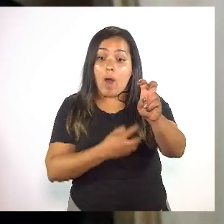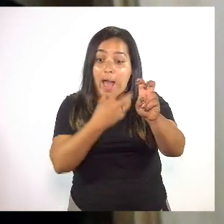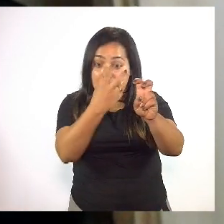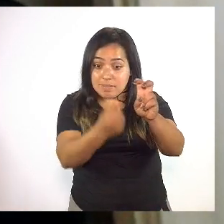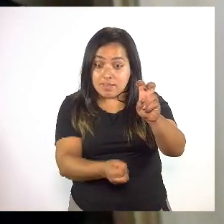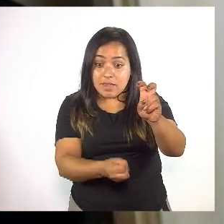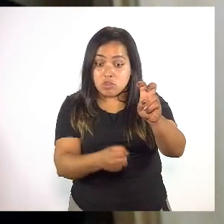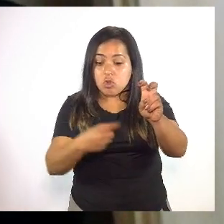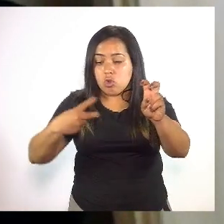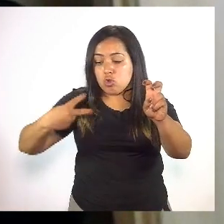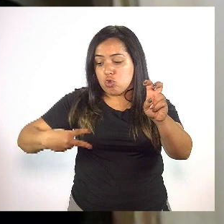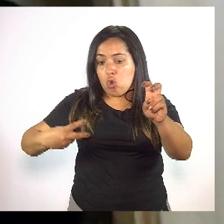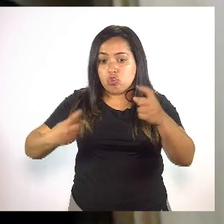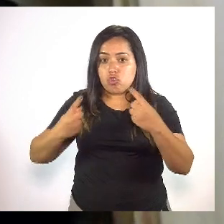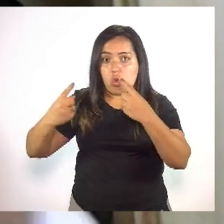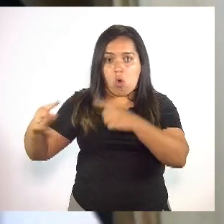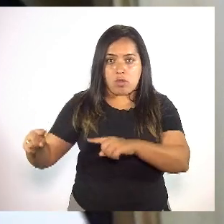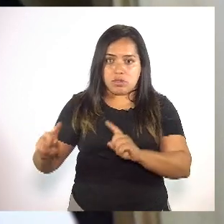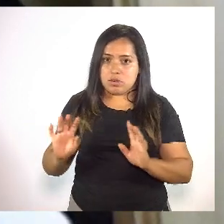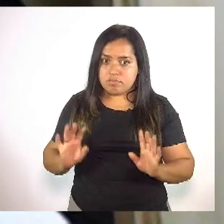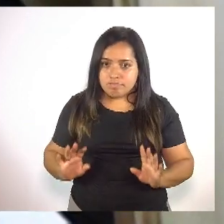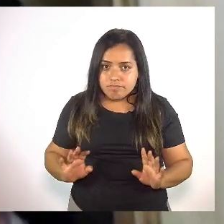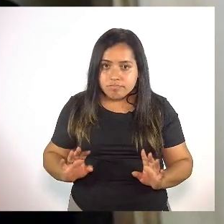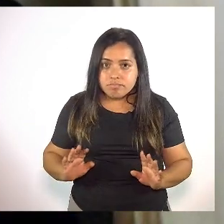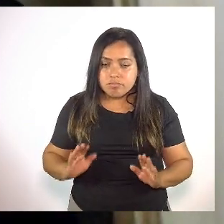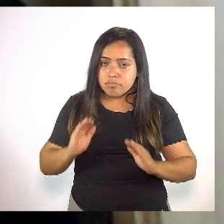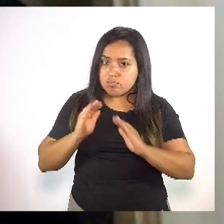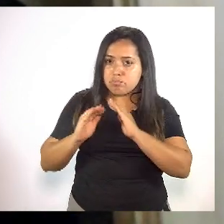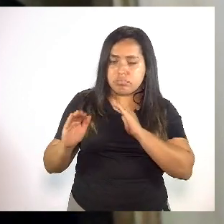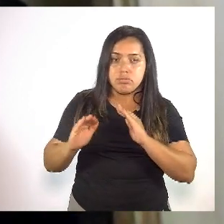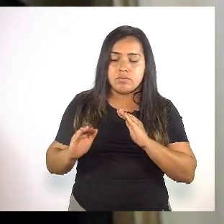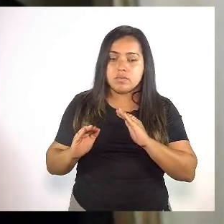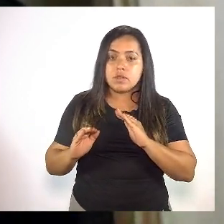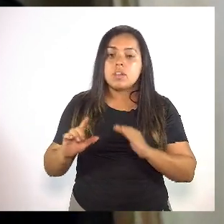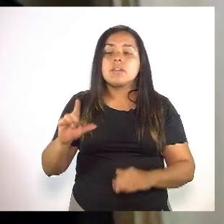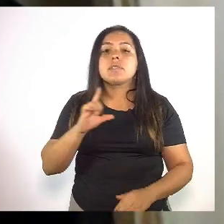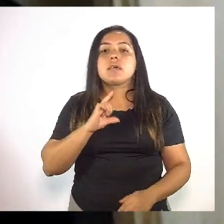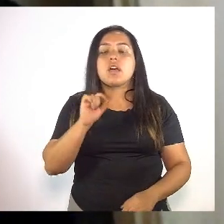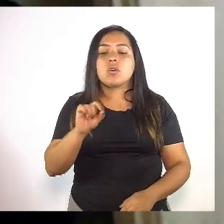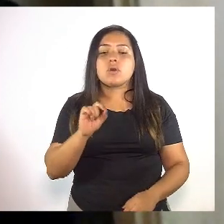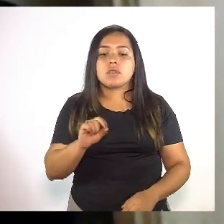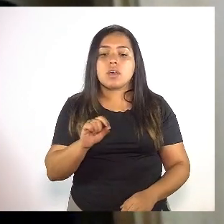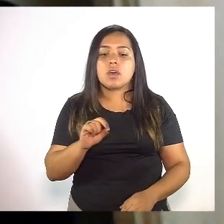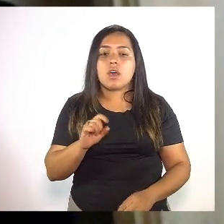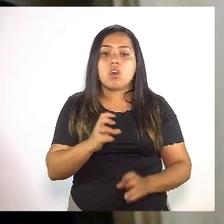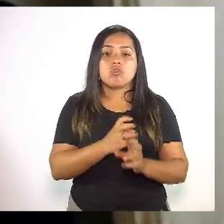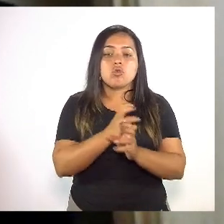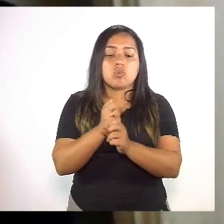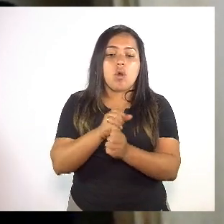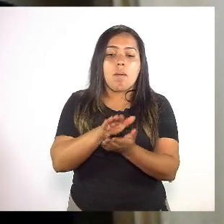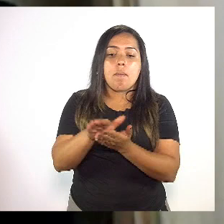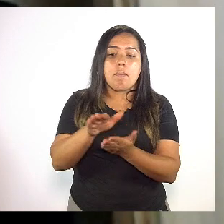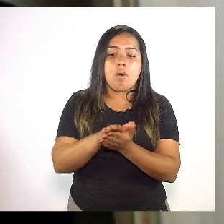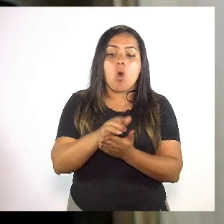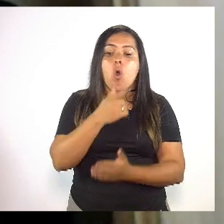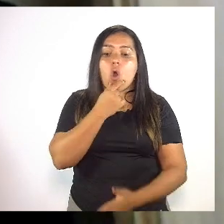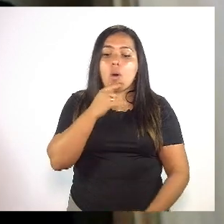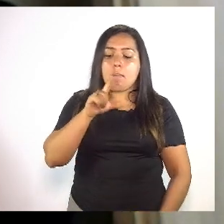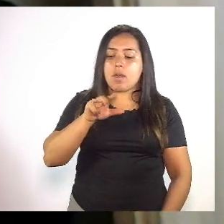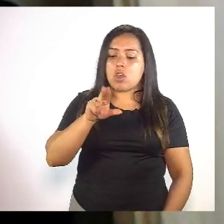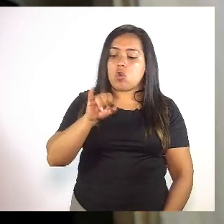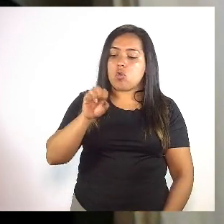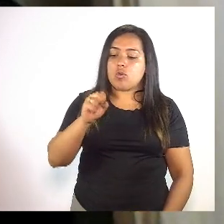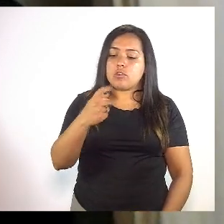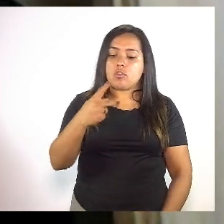favoráveis e 2 contrários, lembrando de consignar aqui a publicação do voto do deputado Luiz Paulo,